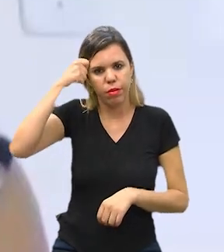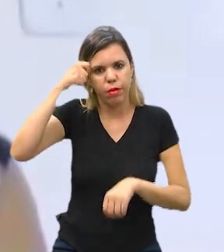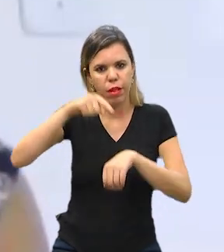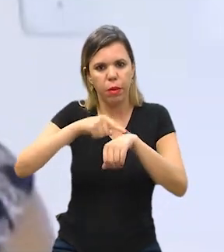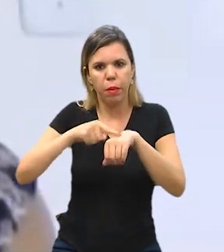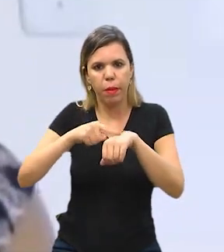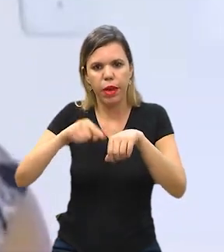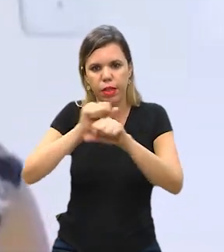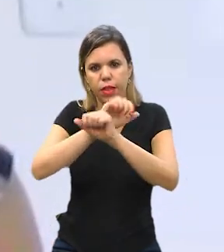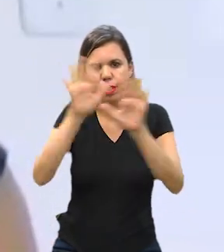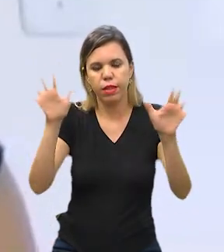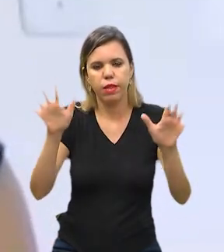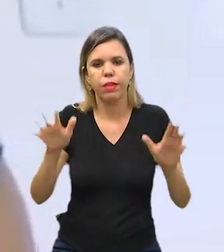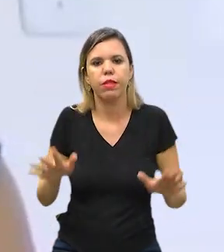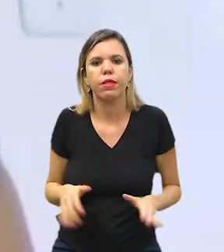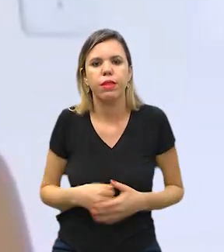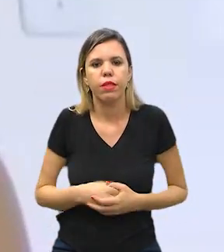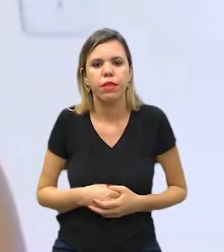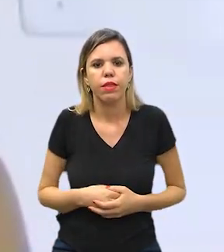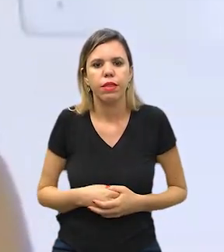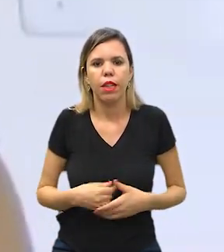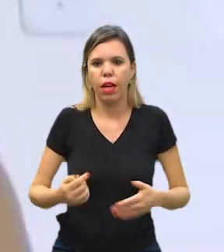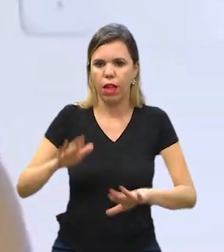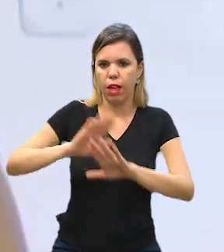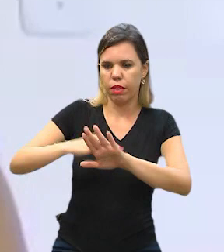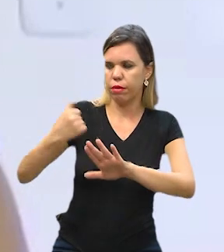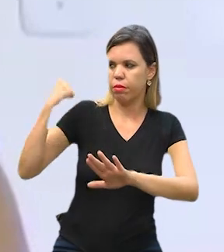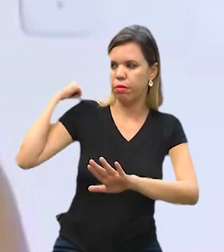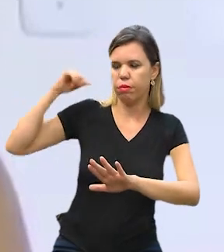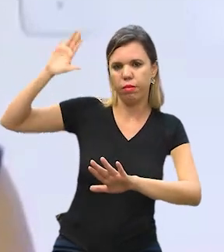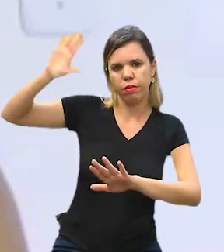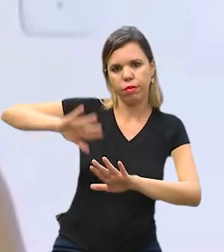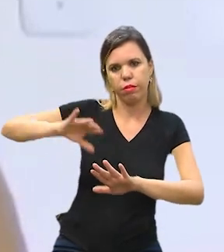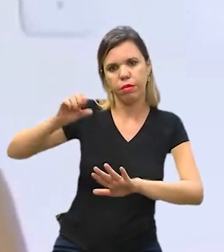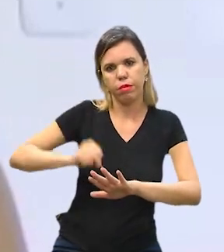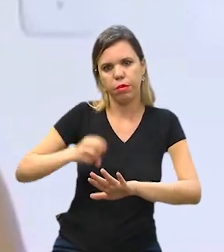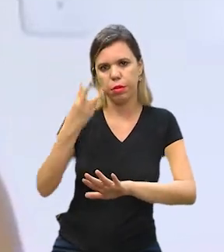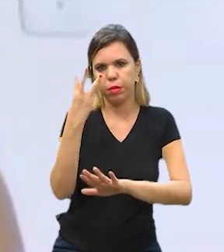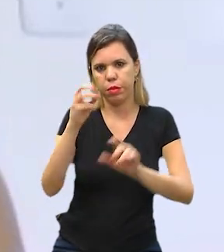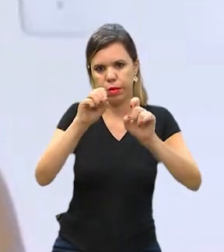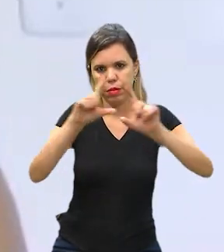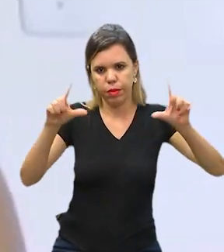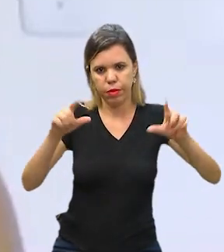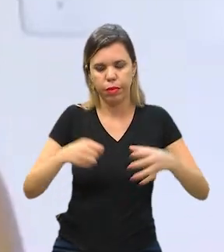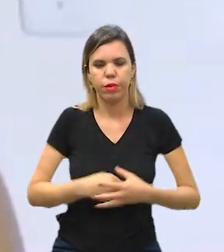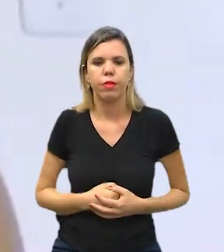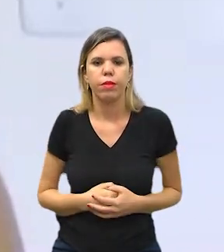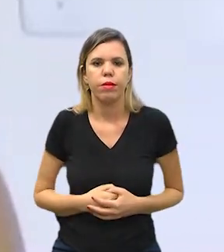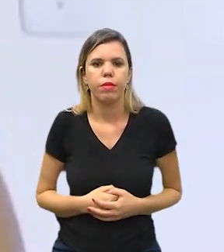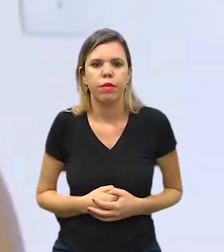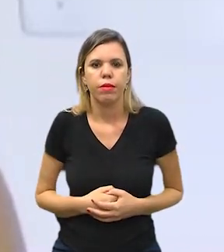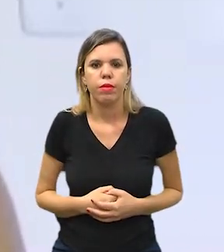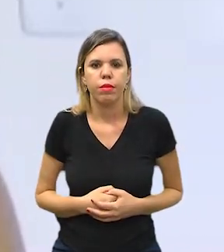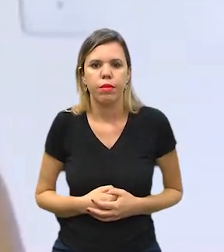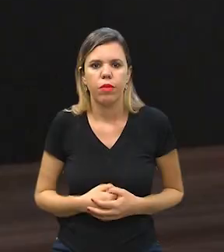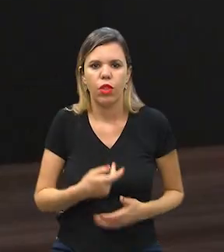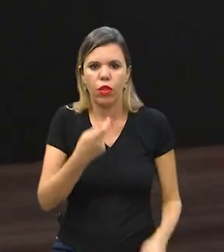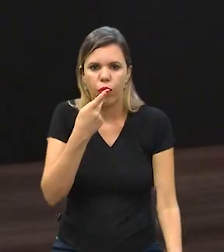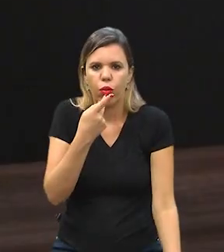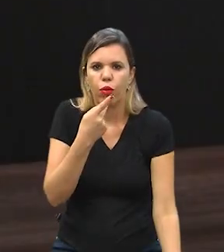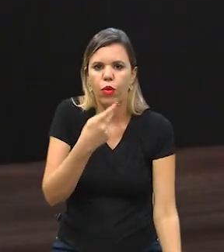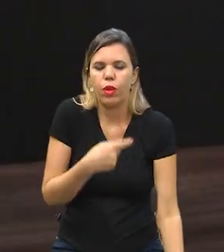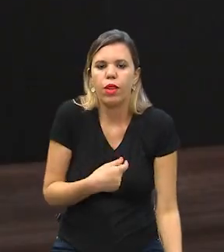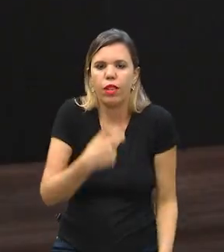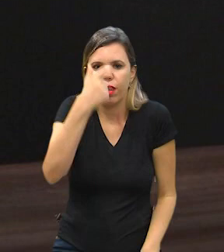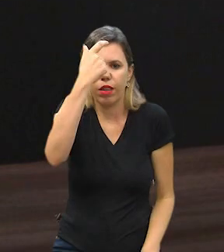Sou negra de pele clara e acho que estou atrás de mim uma parede branca com 3 quadros aqui. Eu